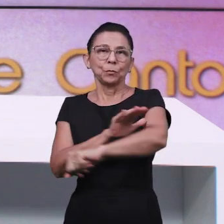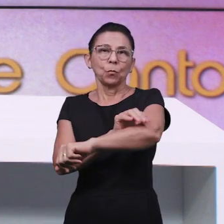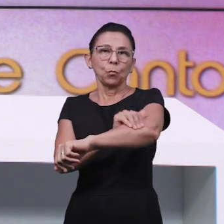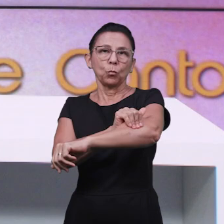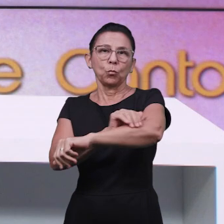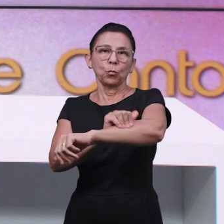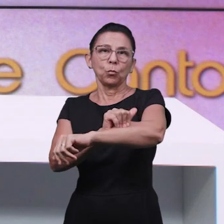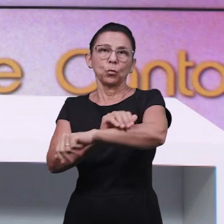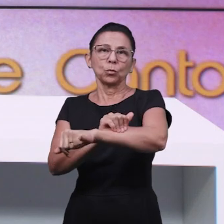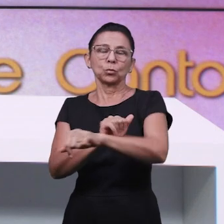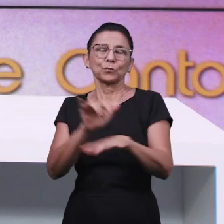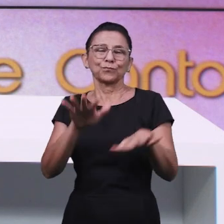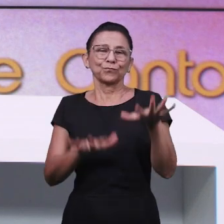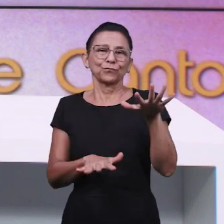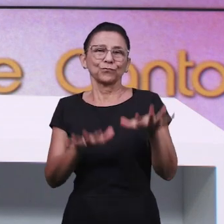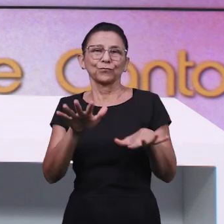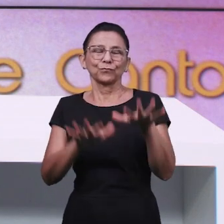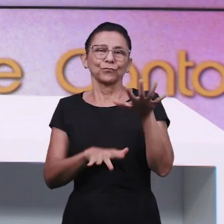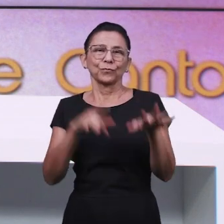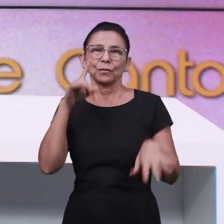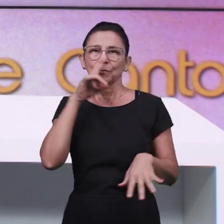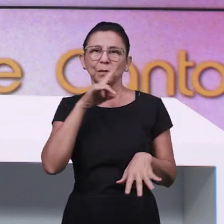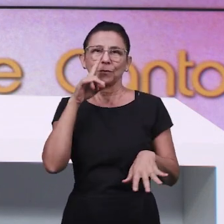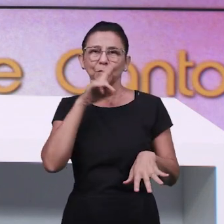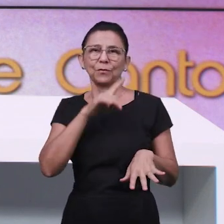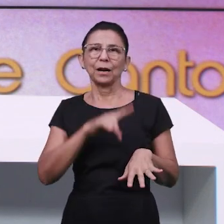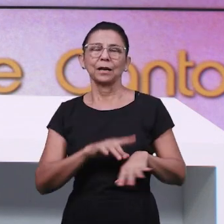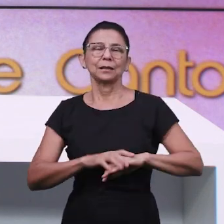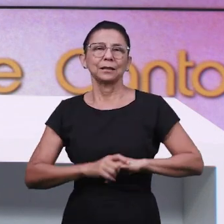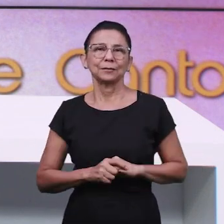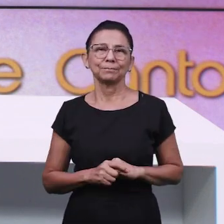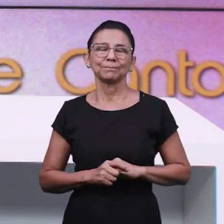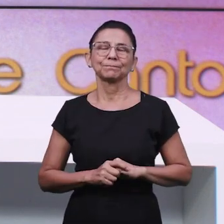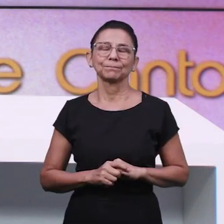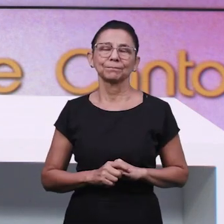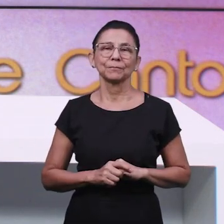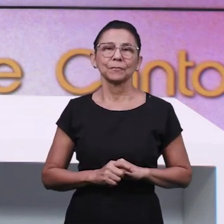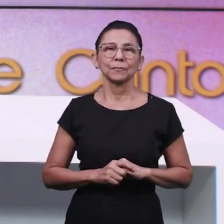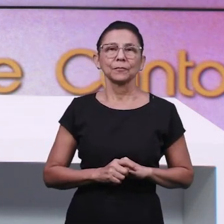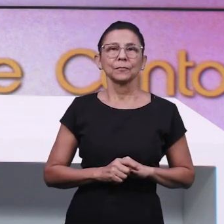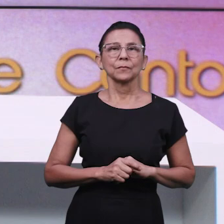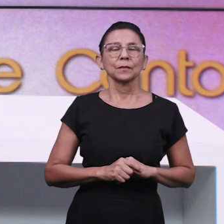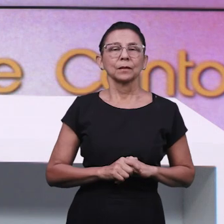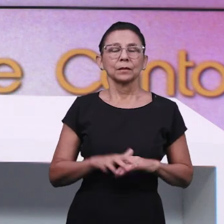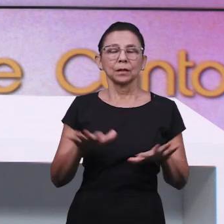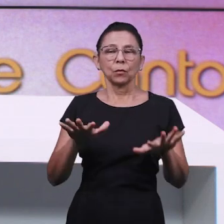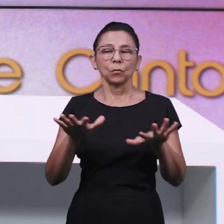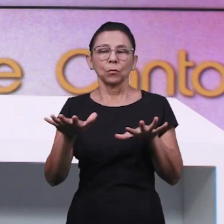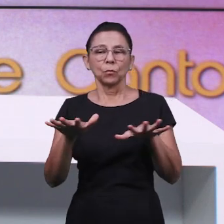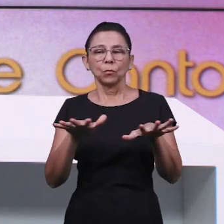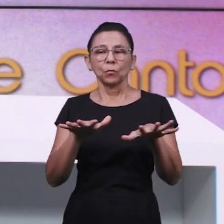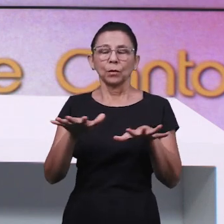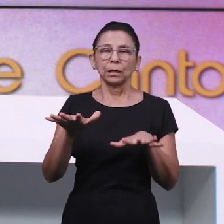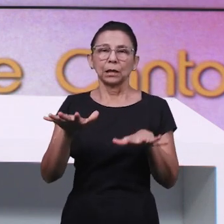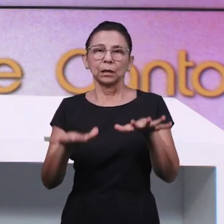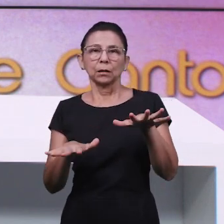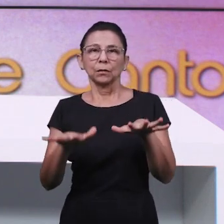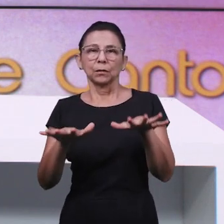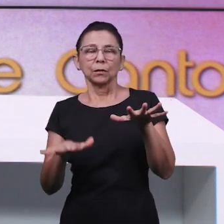muscular, eu tenho uma incoordenação muscular. e em coordenação